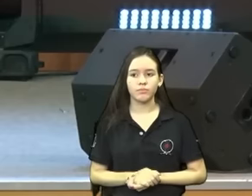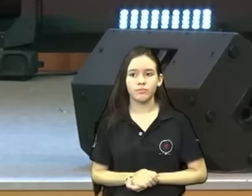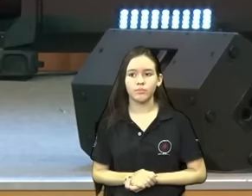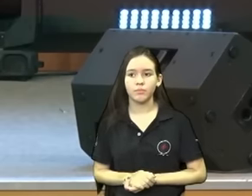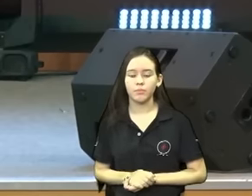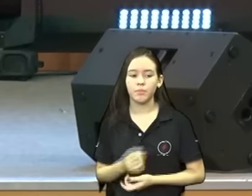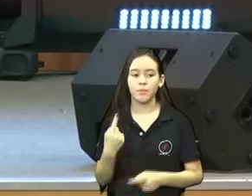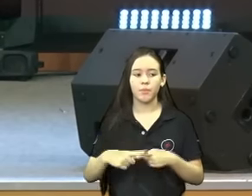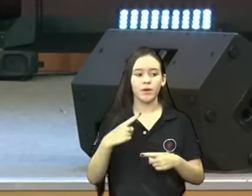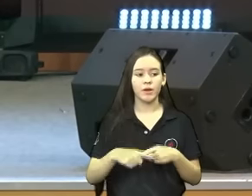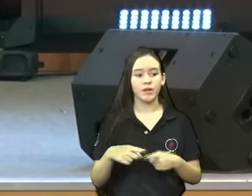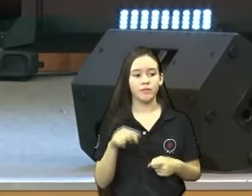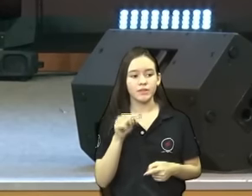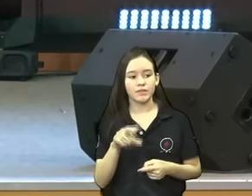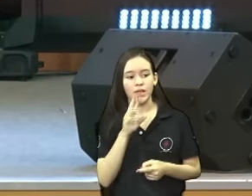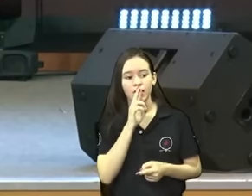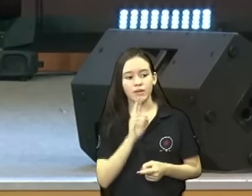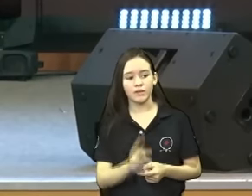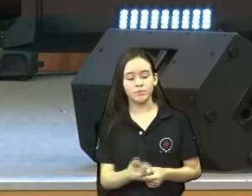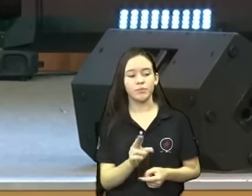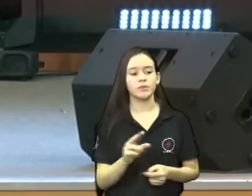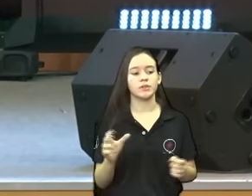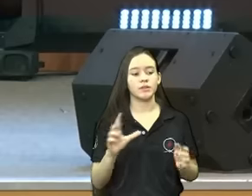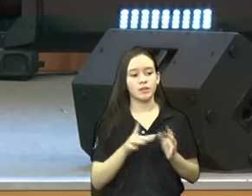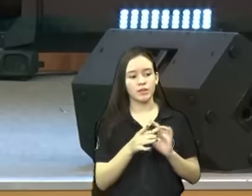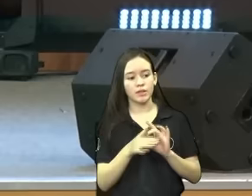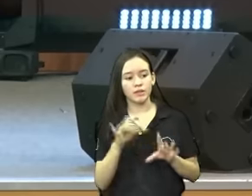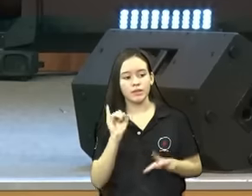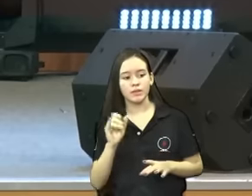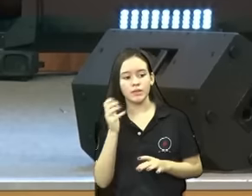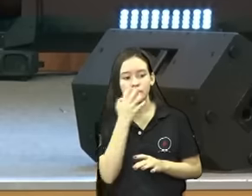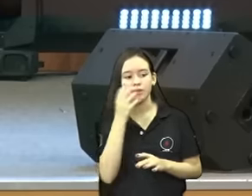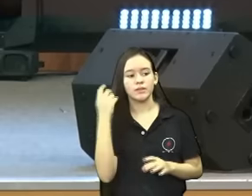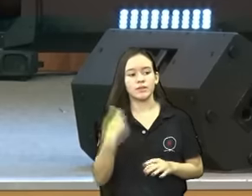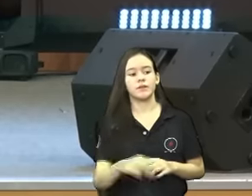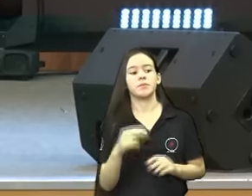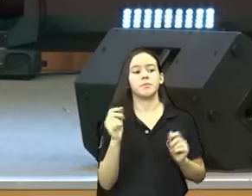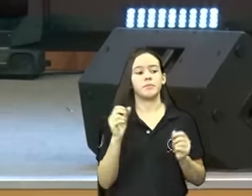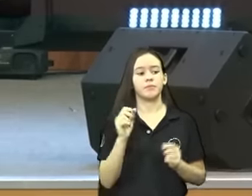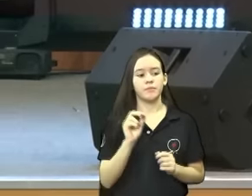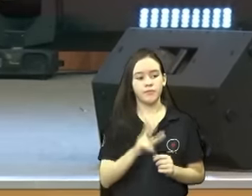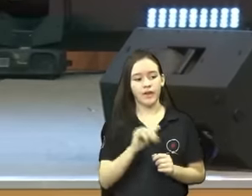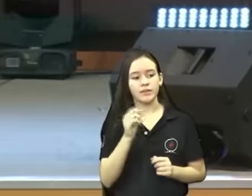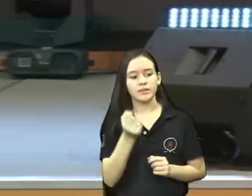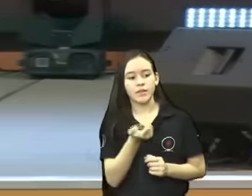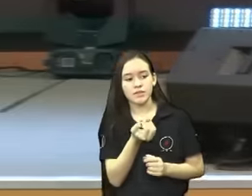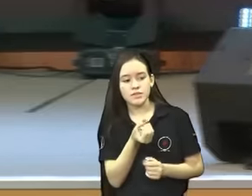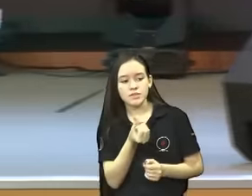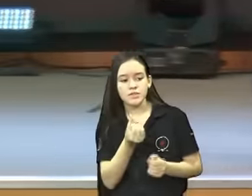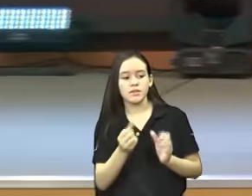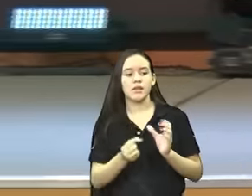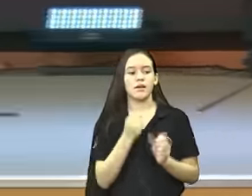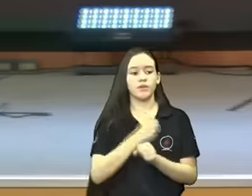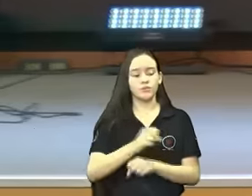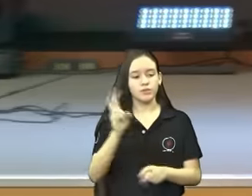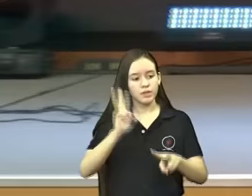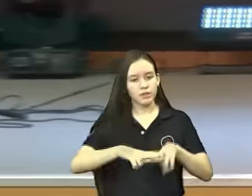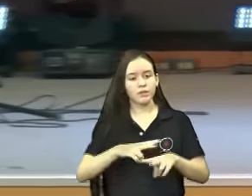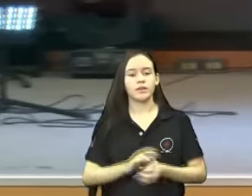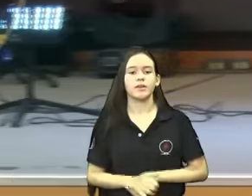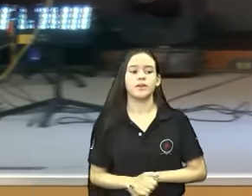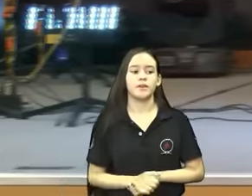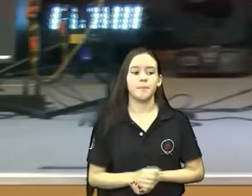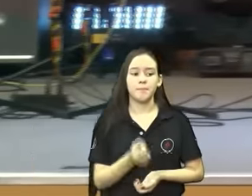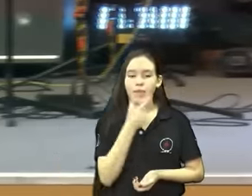E por que você responde em liberdade porque se batendo o cachorro pode pegar seis anos de cadeia e Parece piada mas é